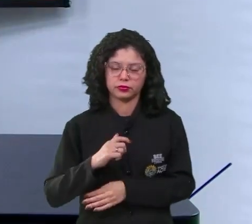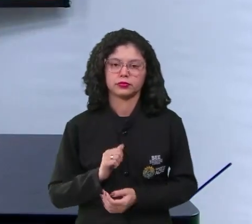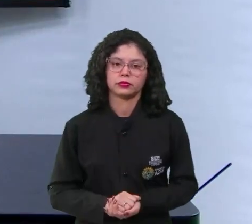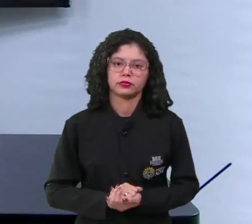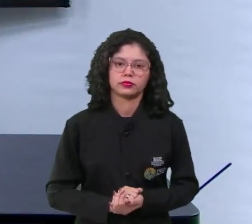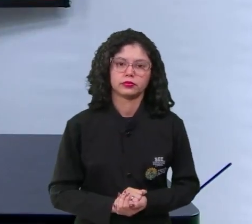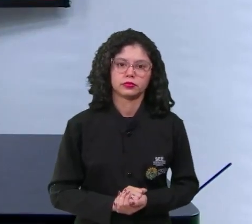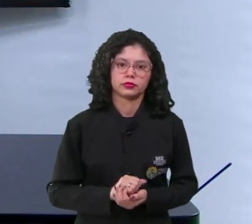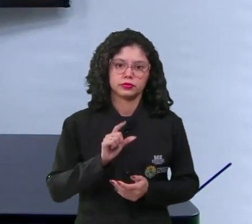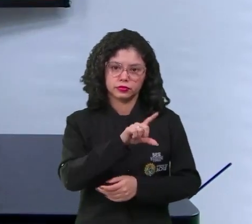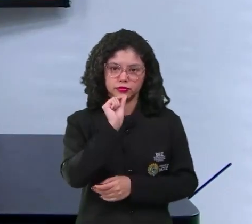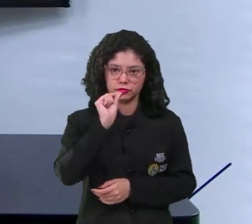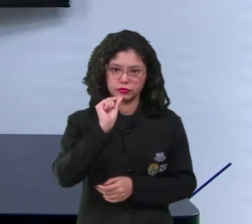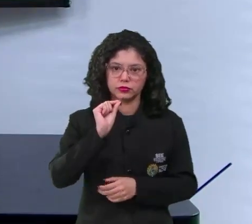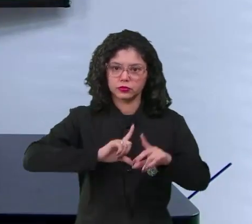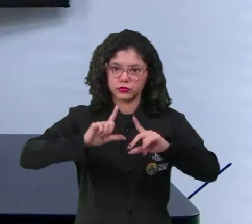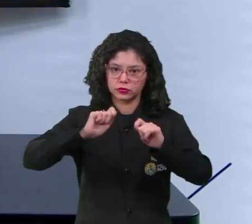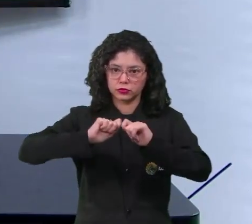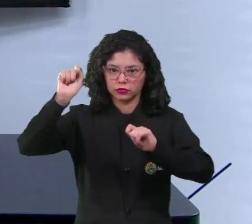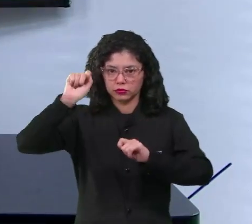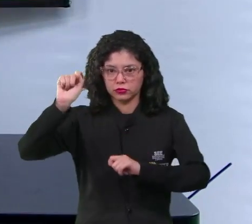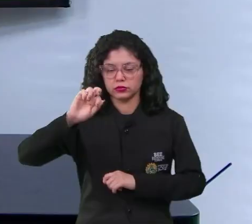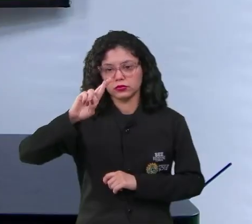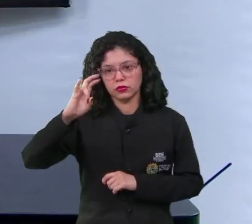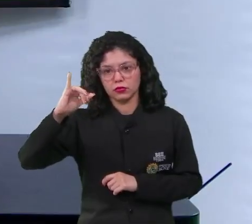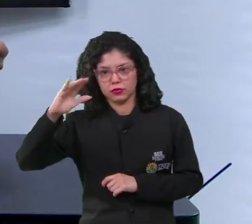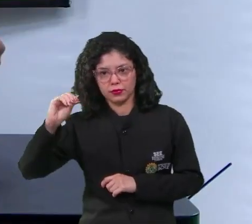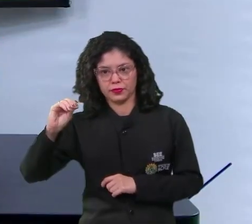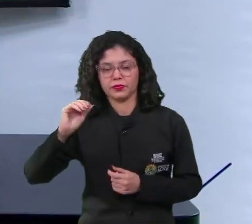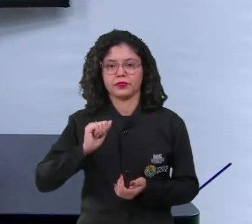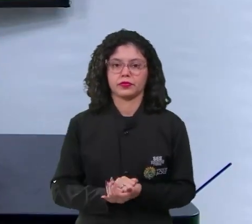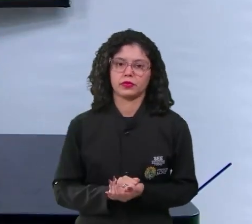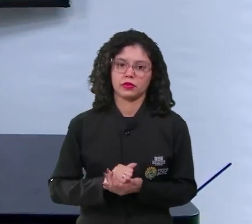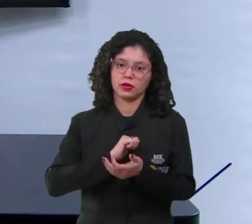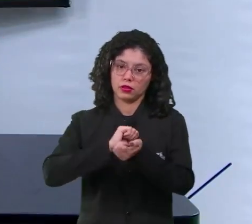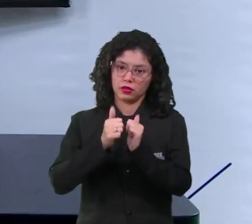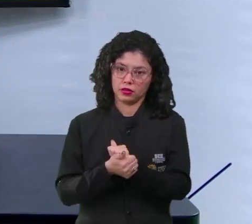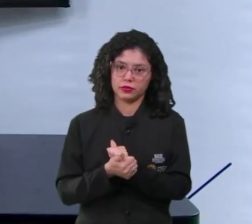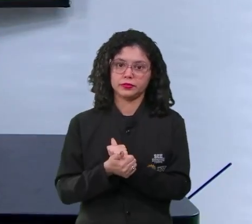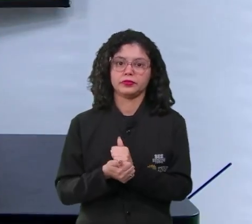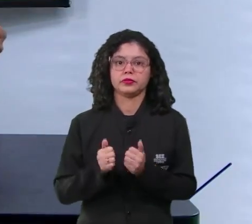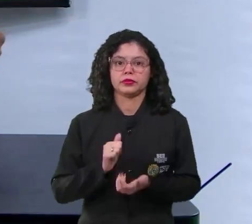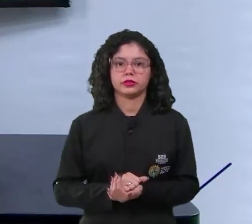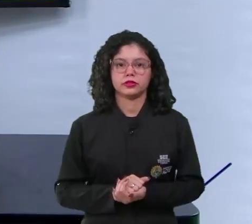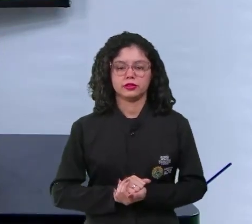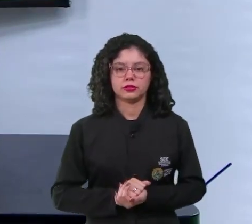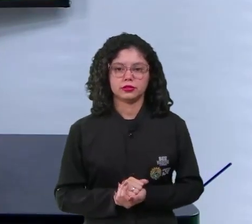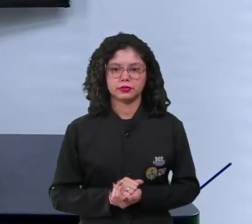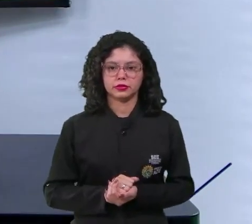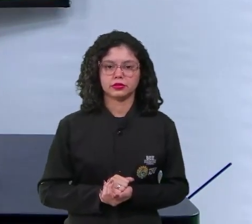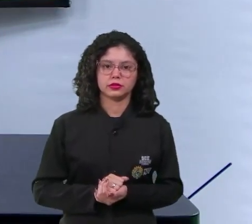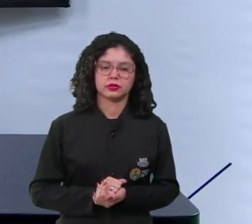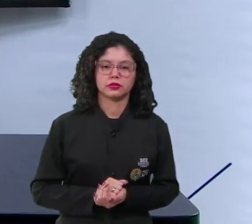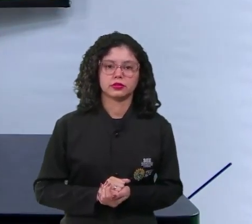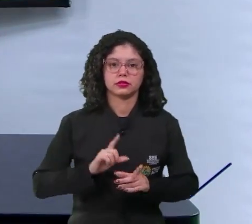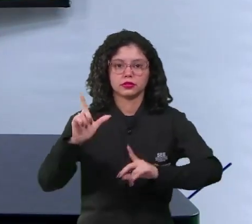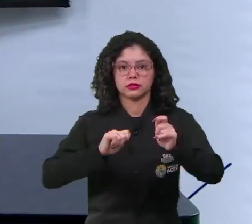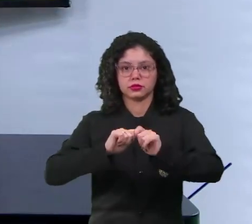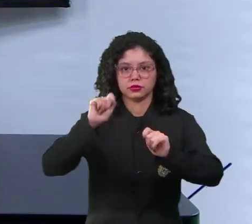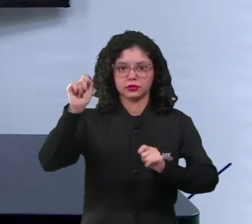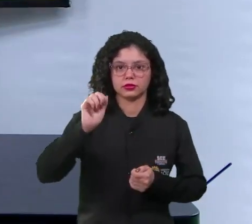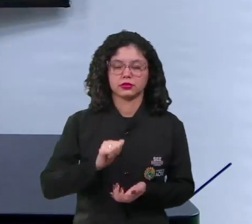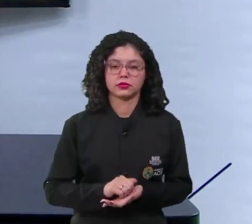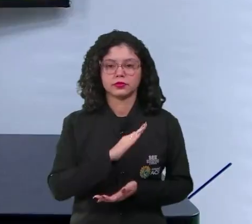uma abelha do Acre para o Rio Grande do Sul, ela pode se adaptar, ela pode voltar para o Acre ou ela